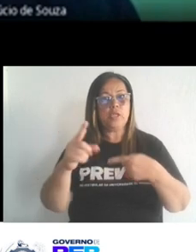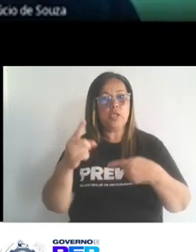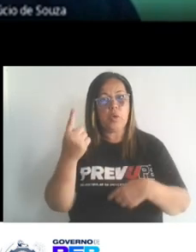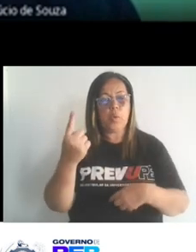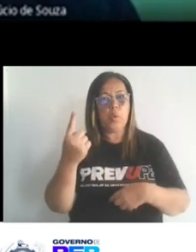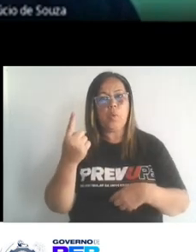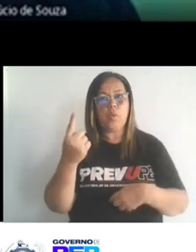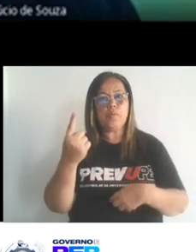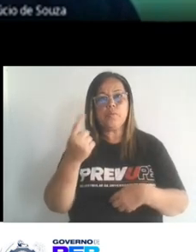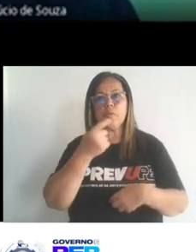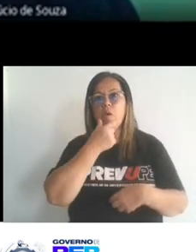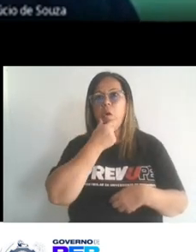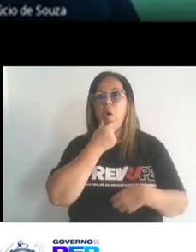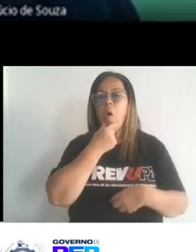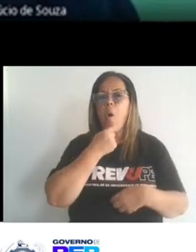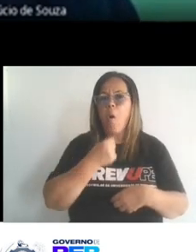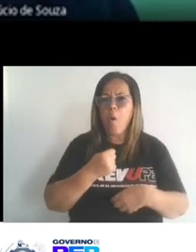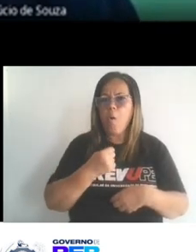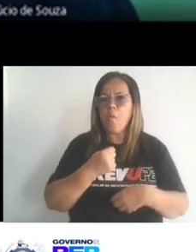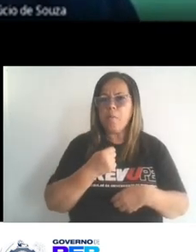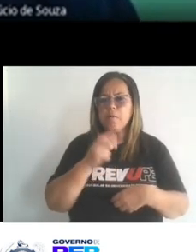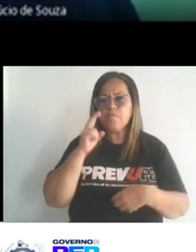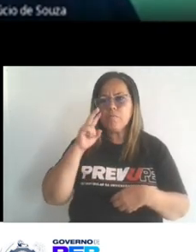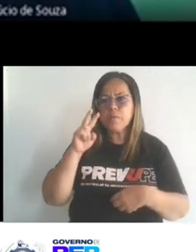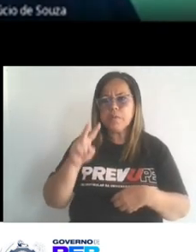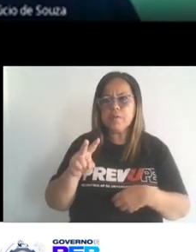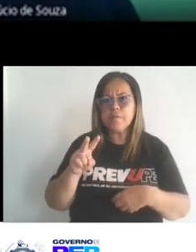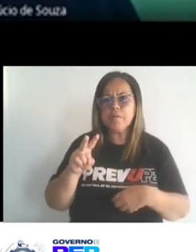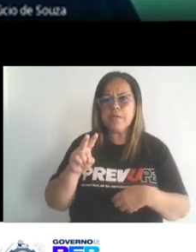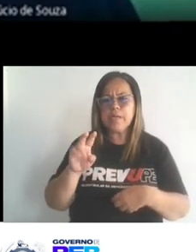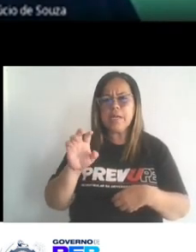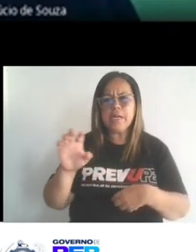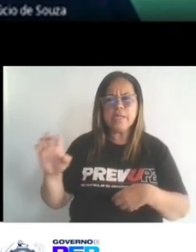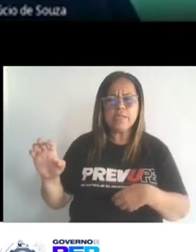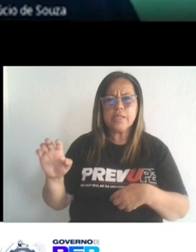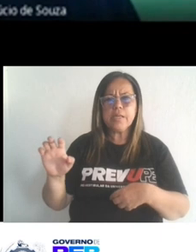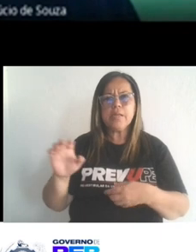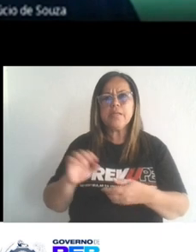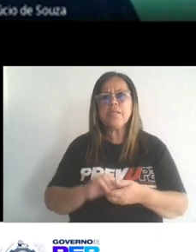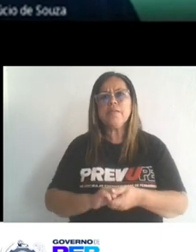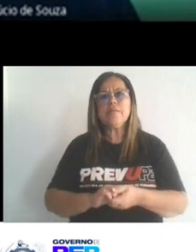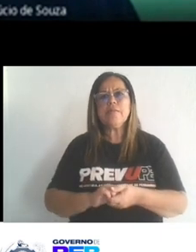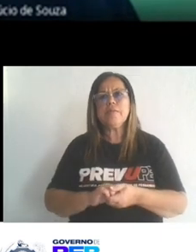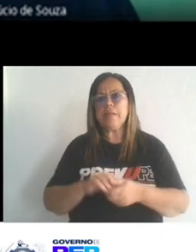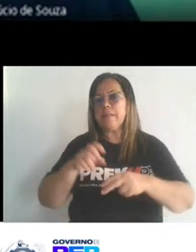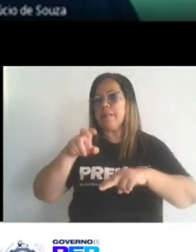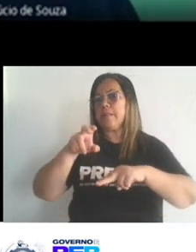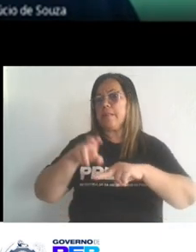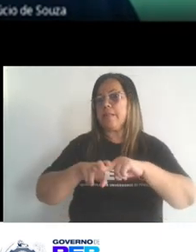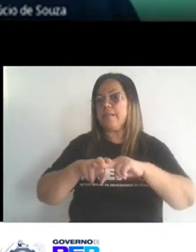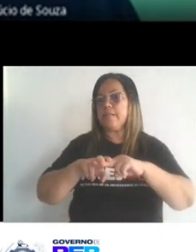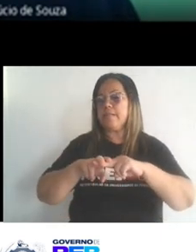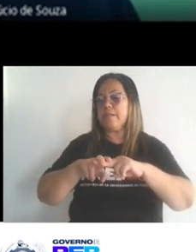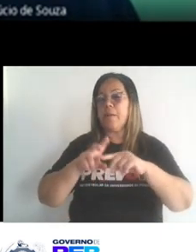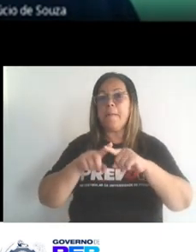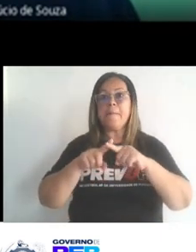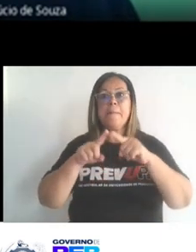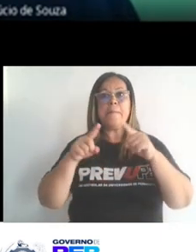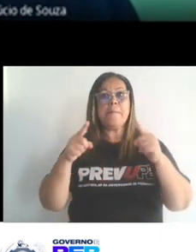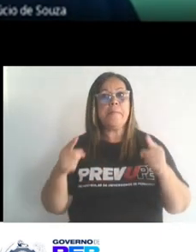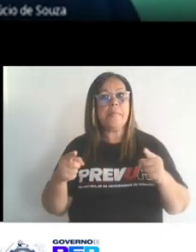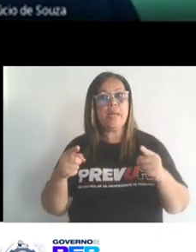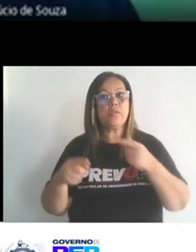representar a esquerda usa trajes ornamentais e está sentado já o homem à